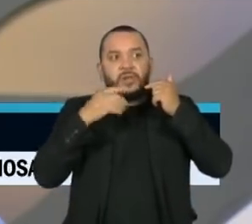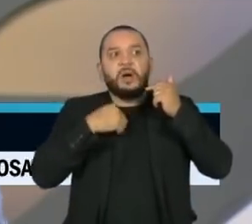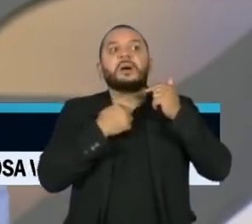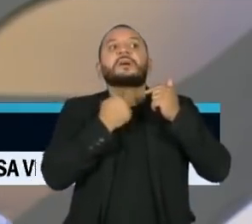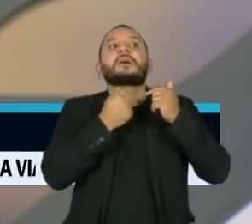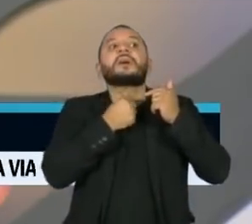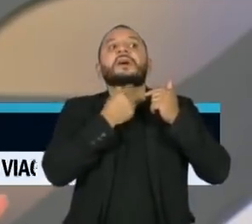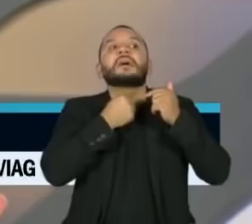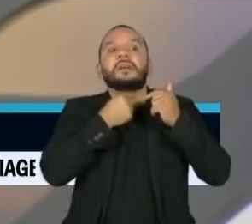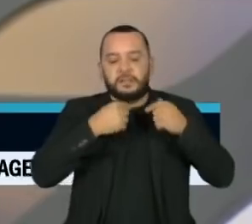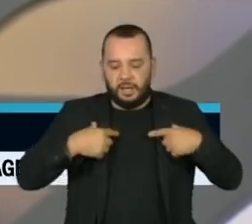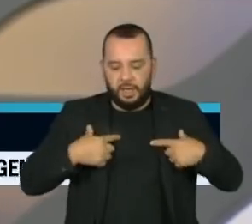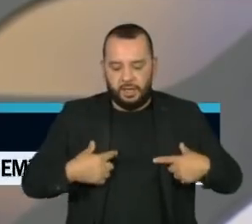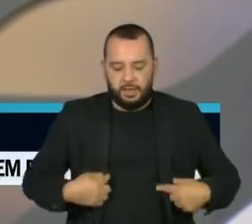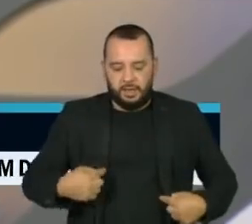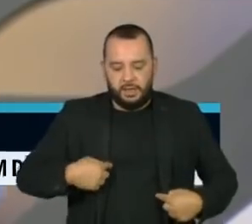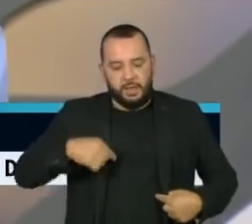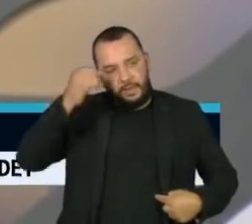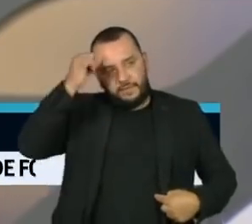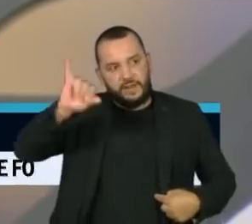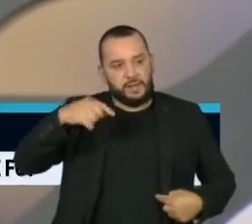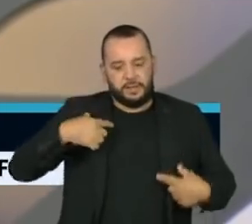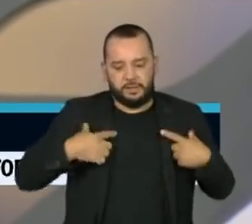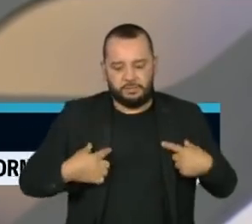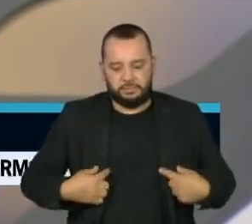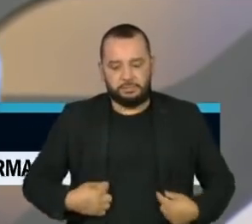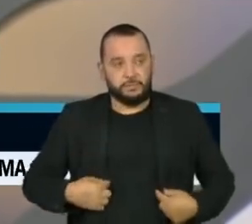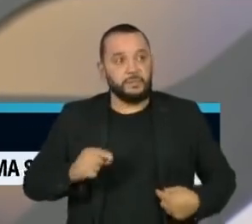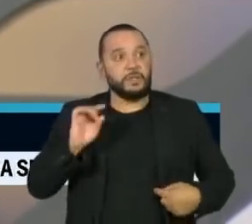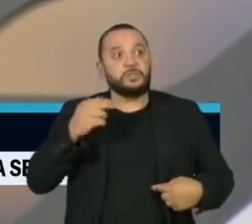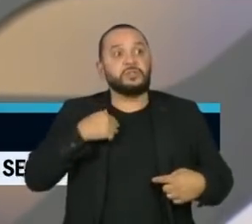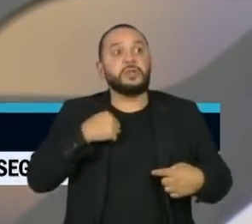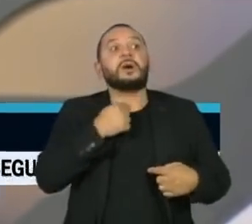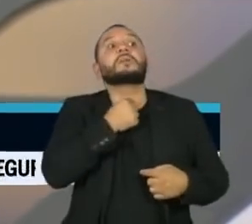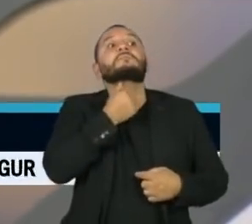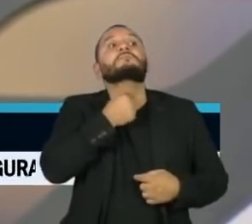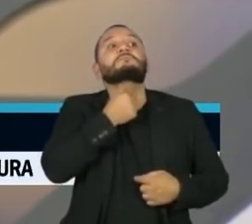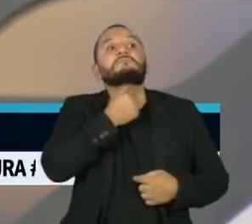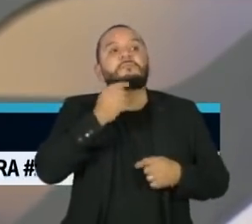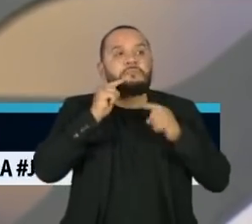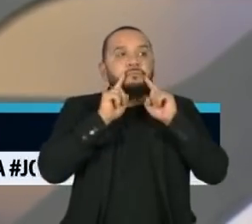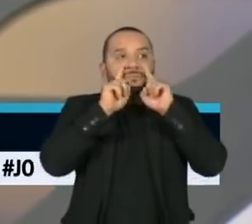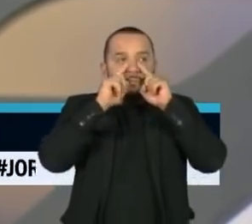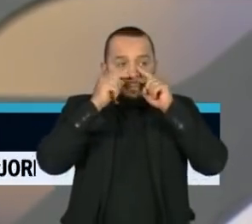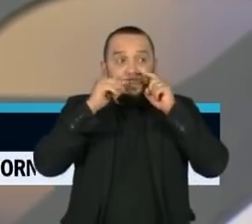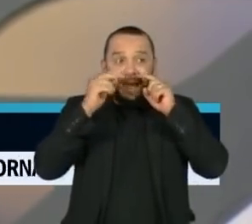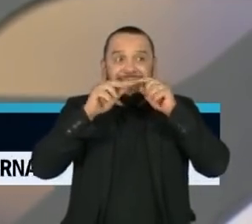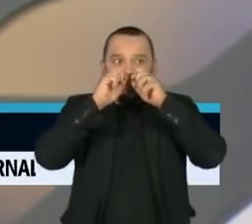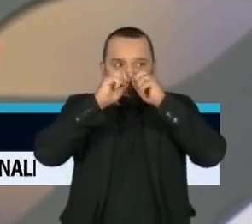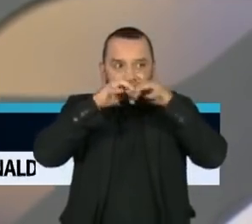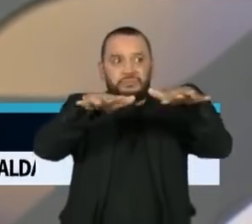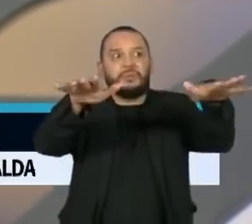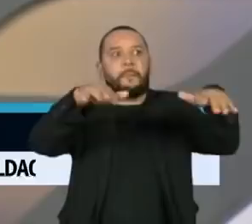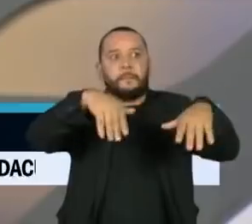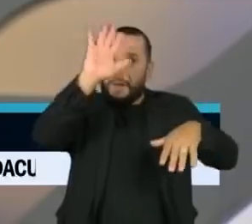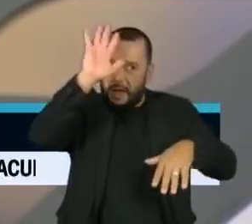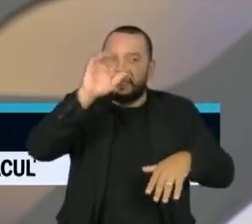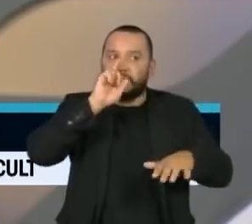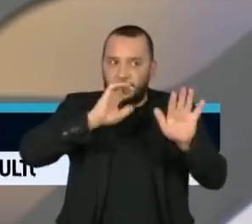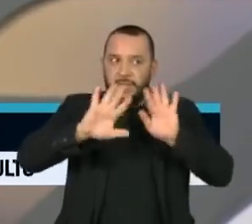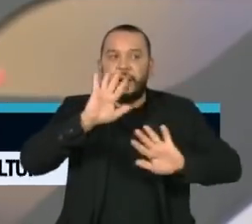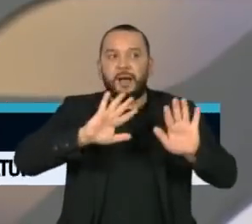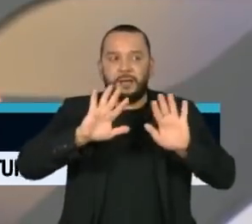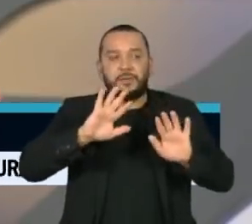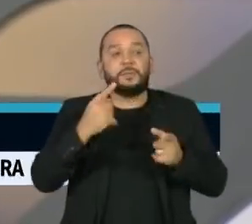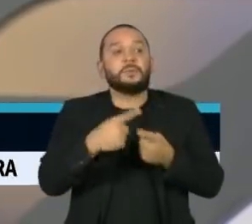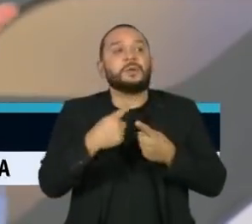portanto, menos gravidade. E por infectar mais vias aéreas superiores, espalha mais. Ou seja, é um vírus muito